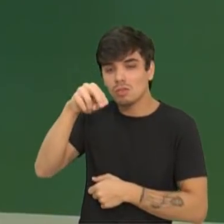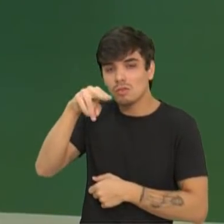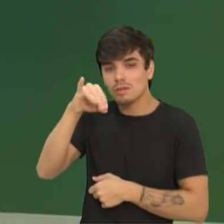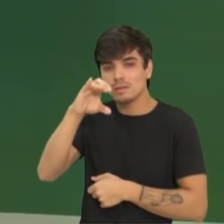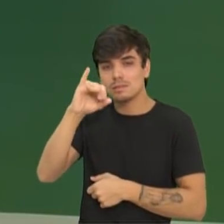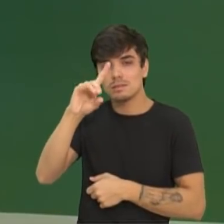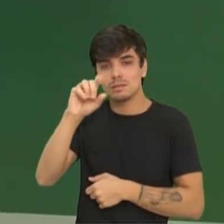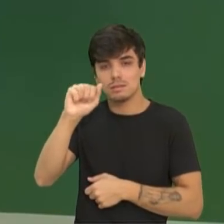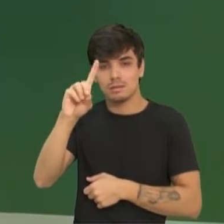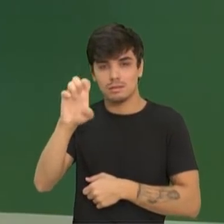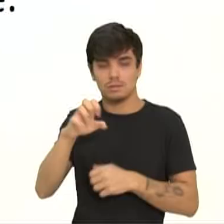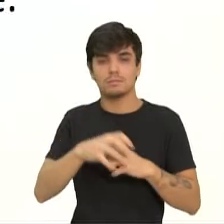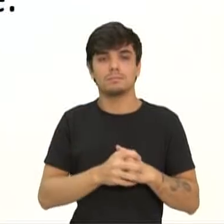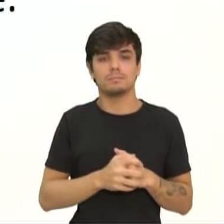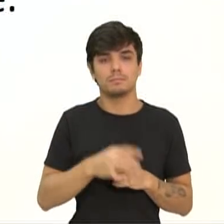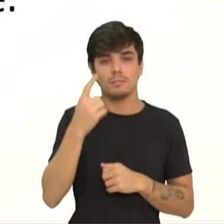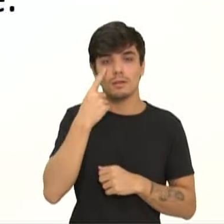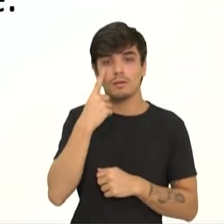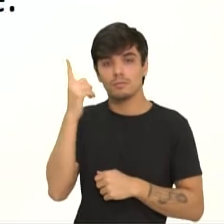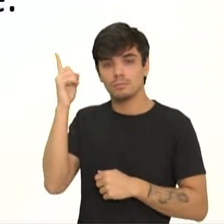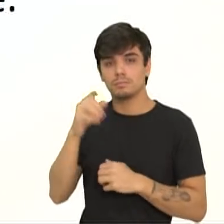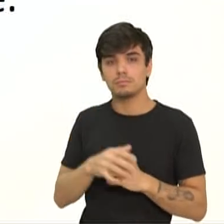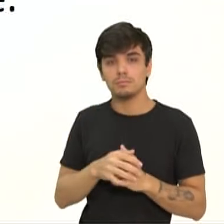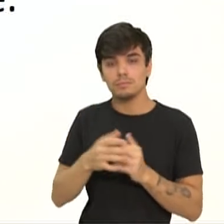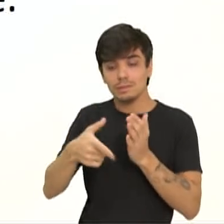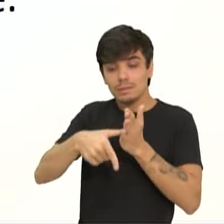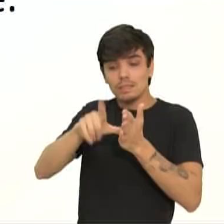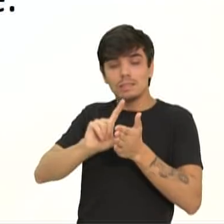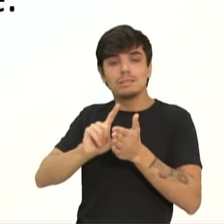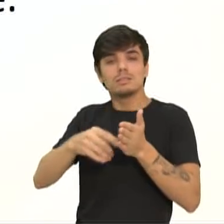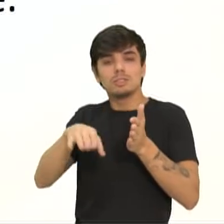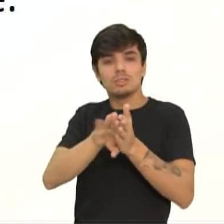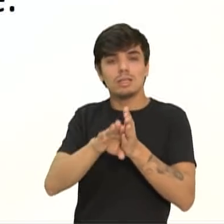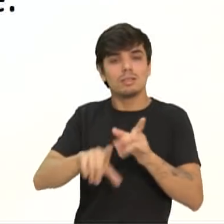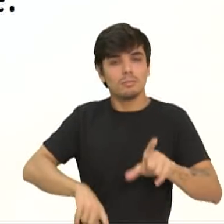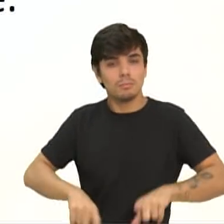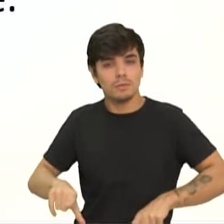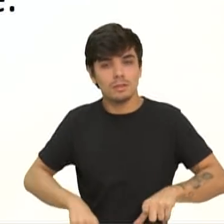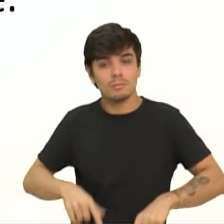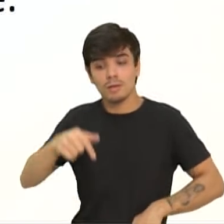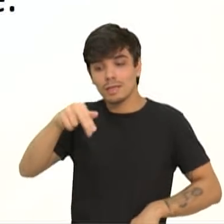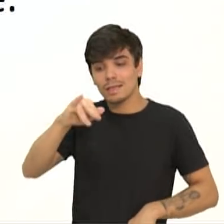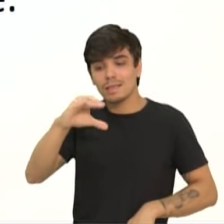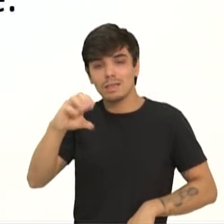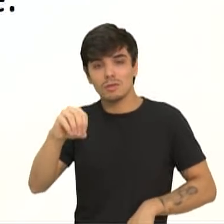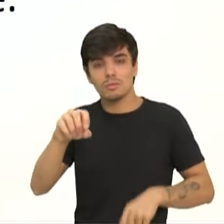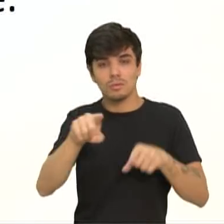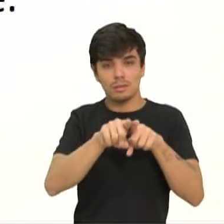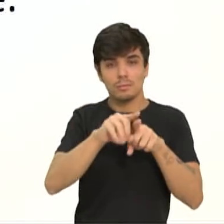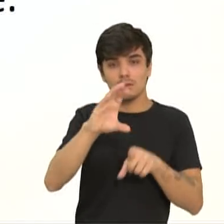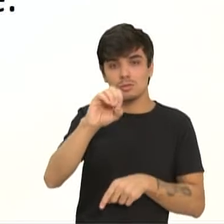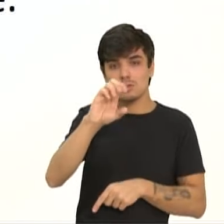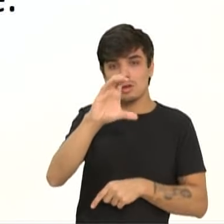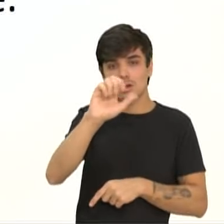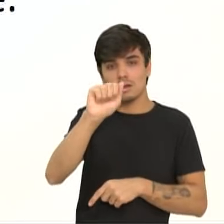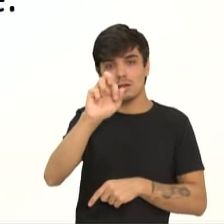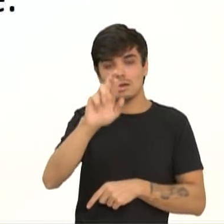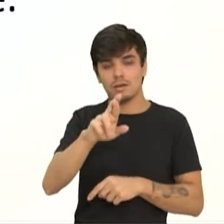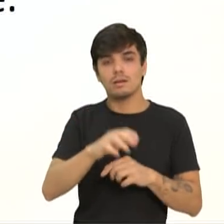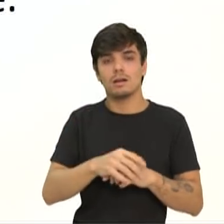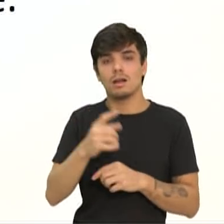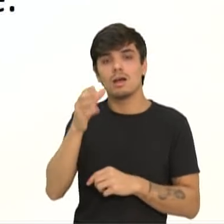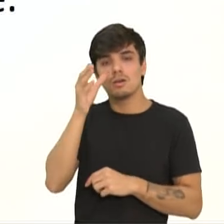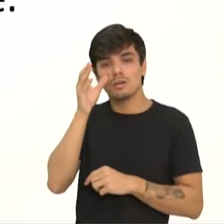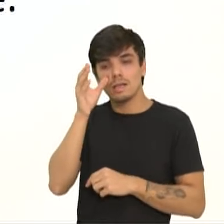Então, veja comigo. Antes da chegada dos primos, Kiko e Oscar, já eram curiosos sobre a ilha perdida.